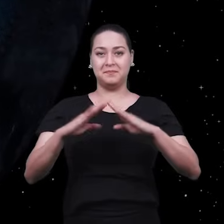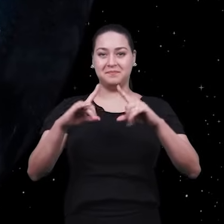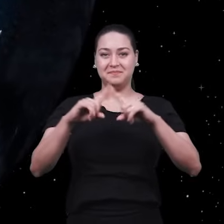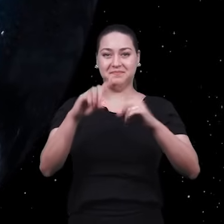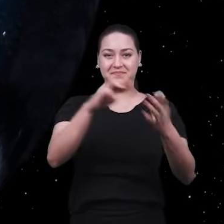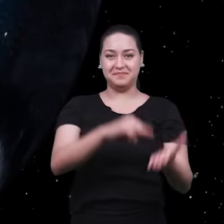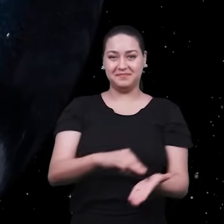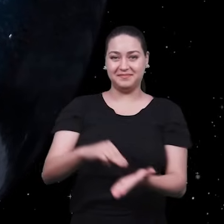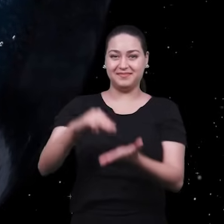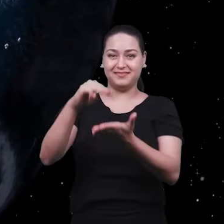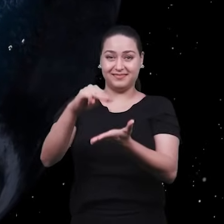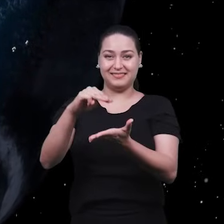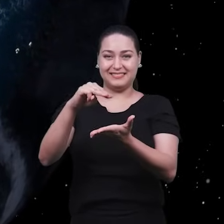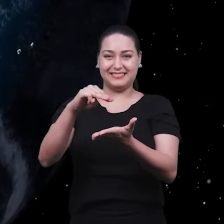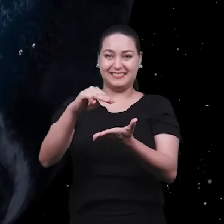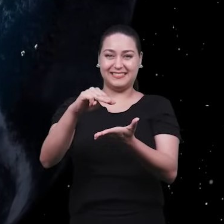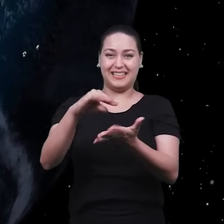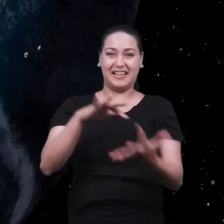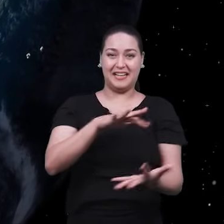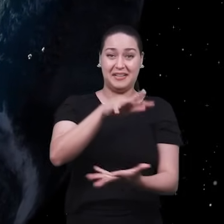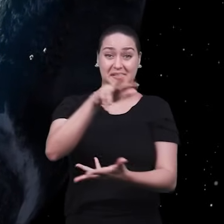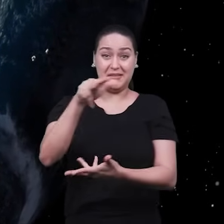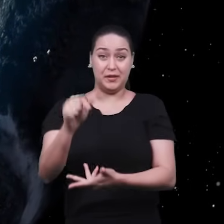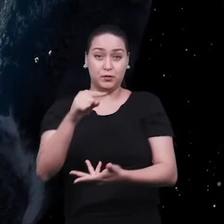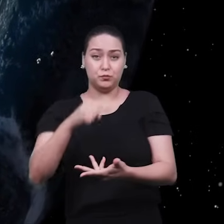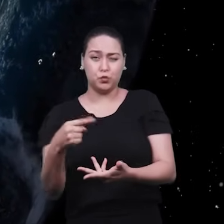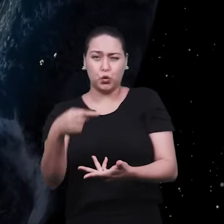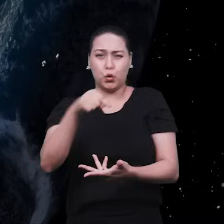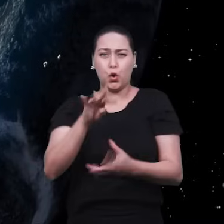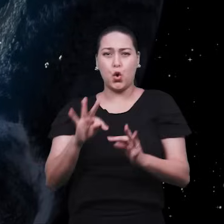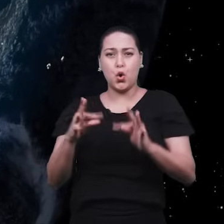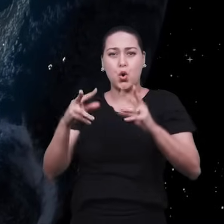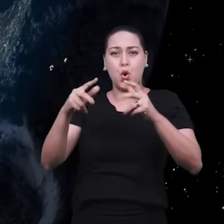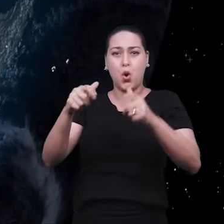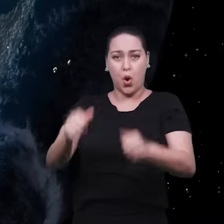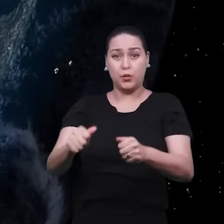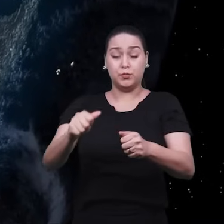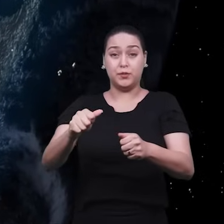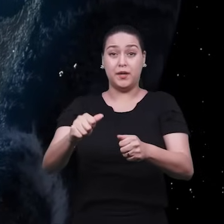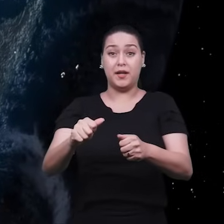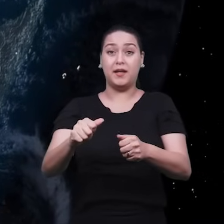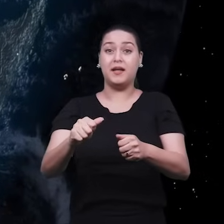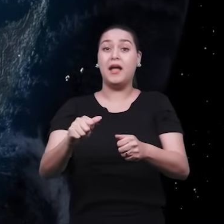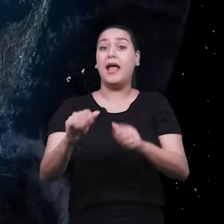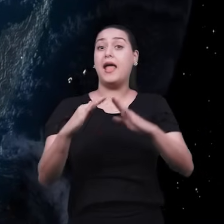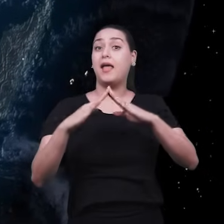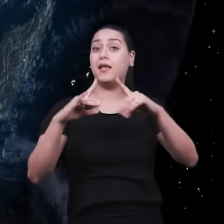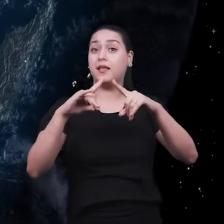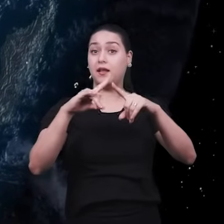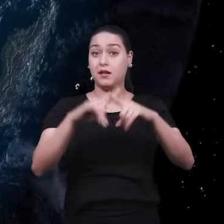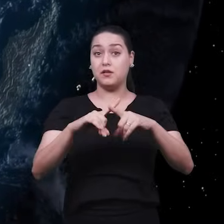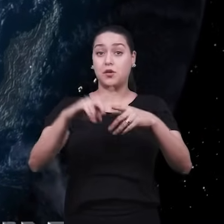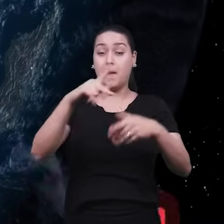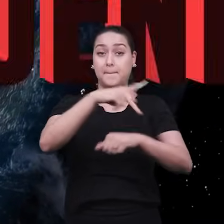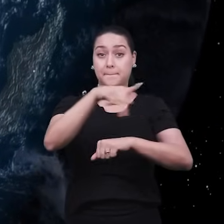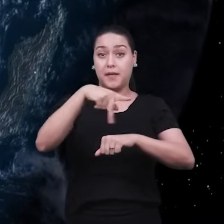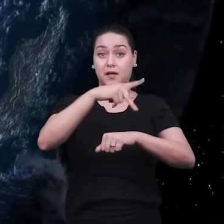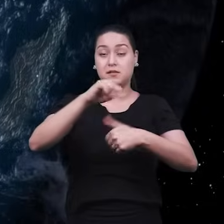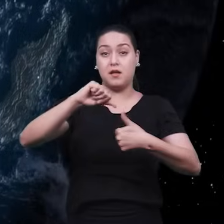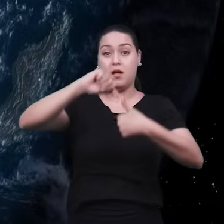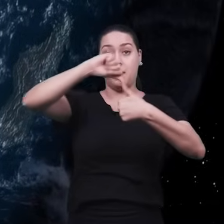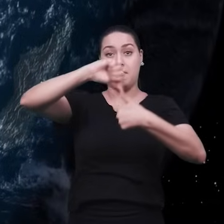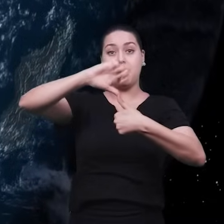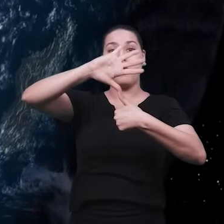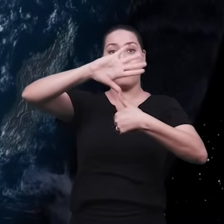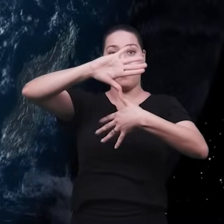A Igreja Cristã Maranata está presente em nações de todos os continentes do planeta. Igrejas de países nas